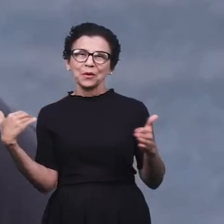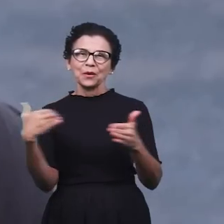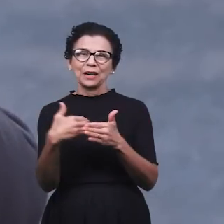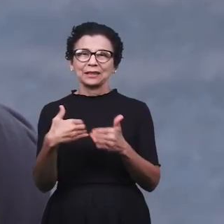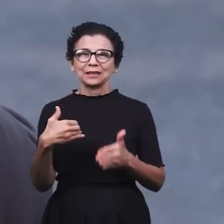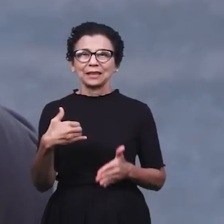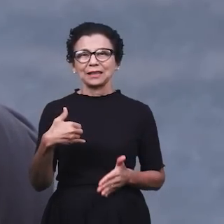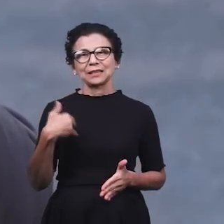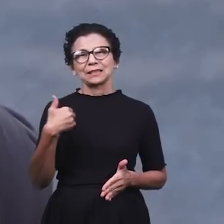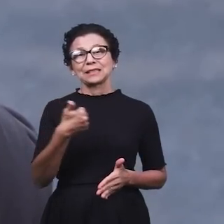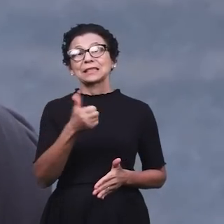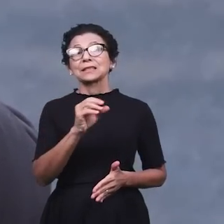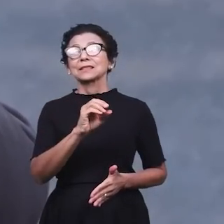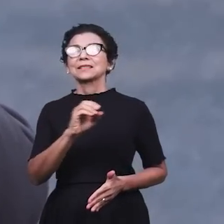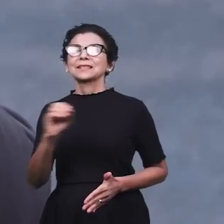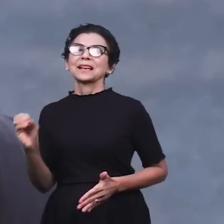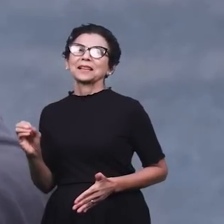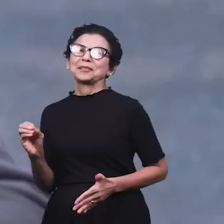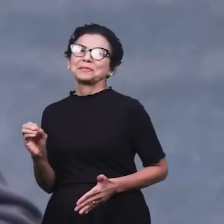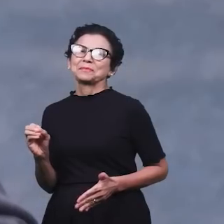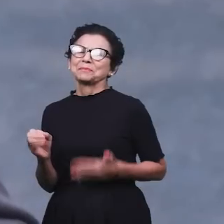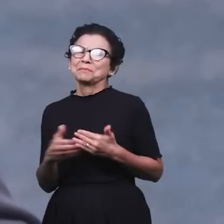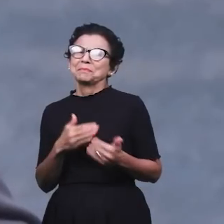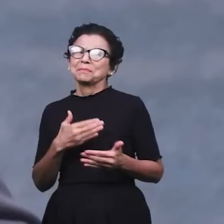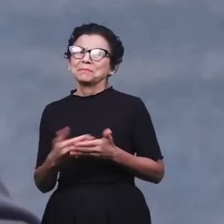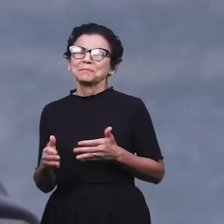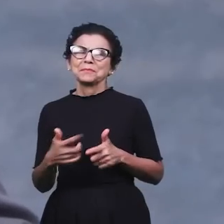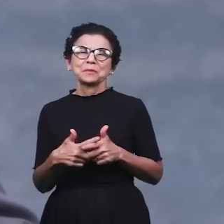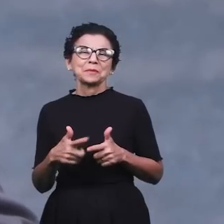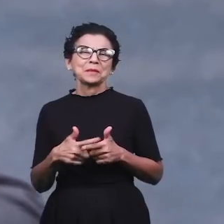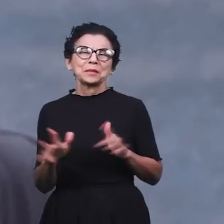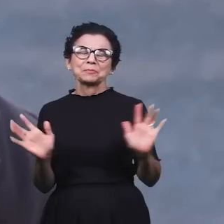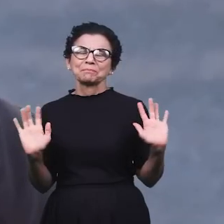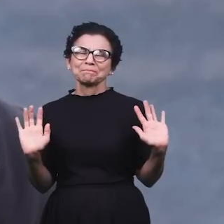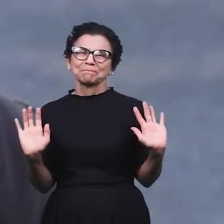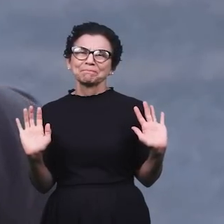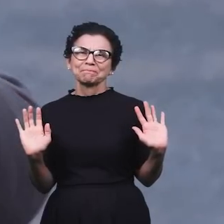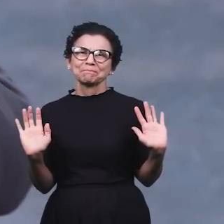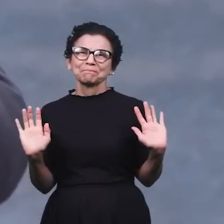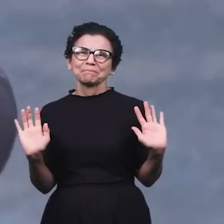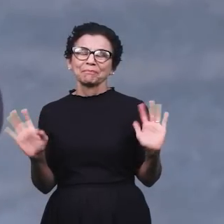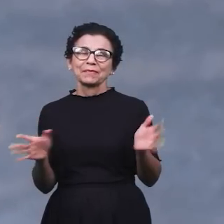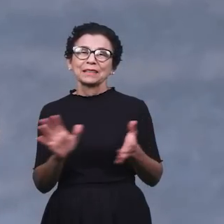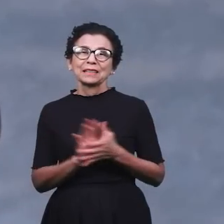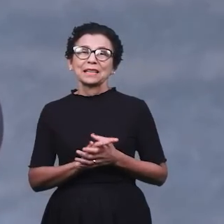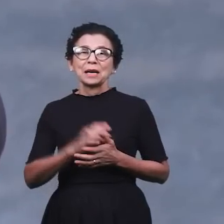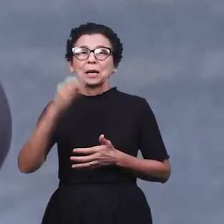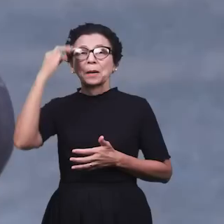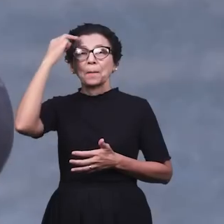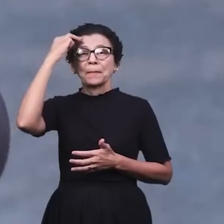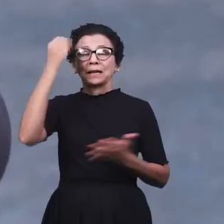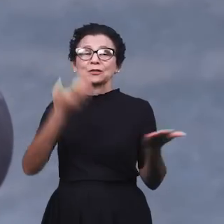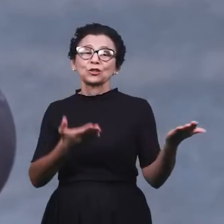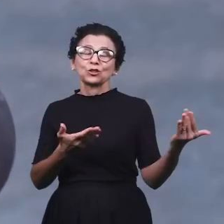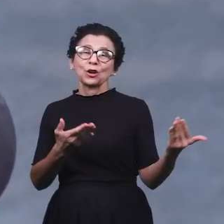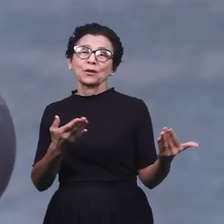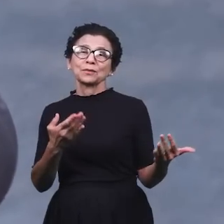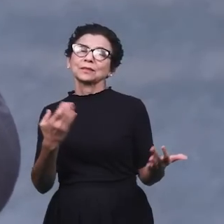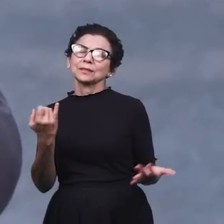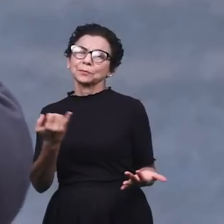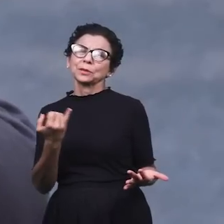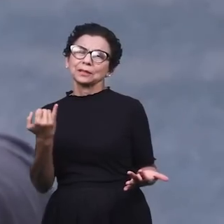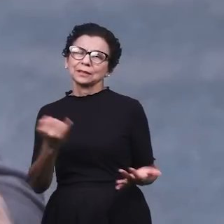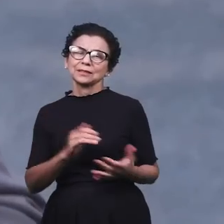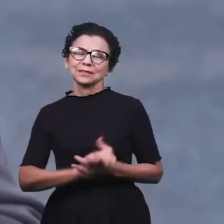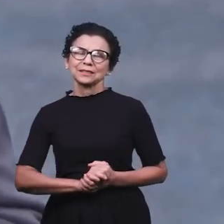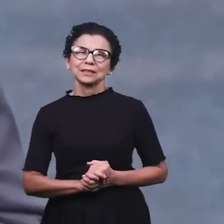Então é para você esse programa, uma alegria saber que você está desse lado da tela. E, já sabe, está assistindo pelo YouTube? Curta, comente